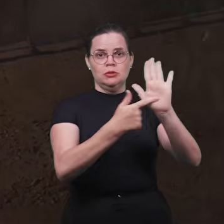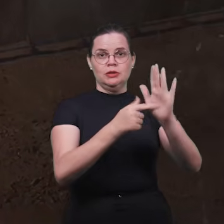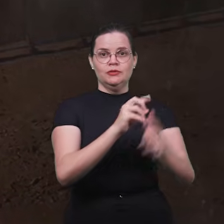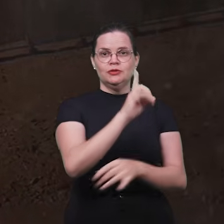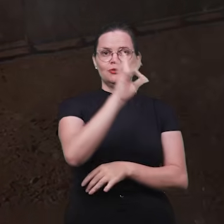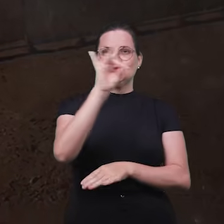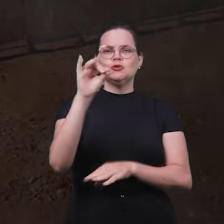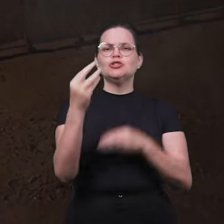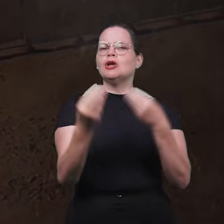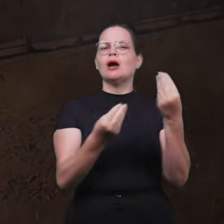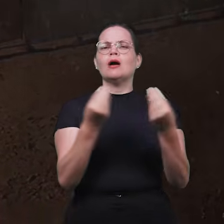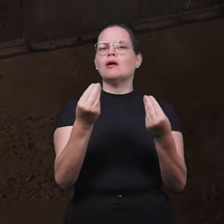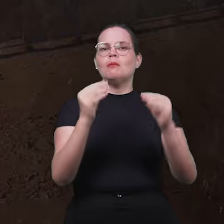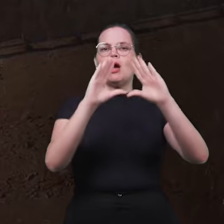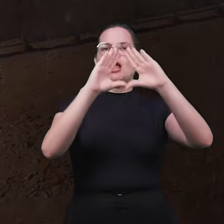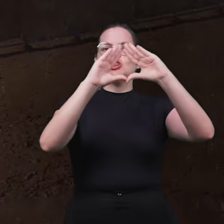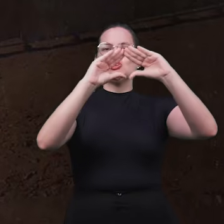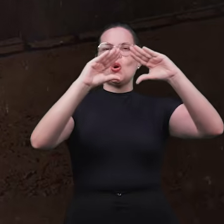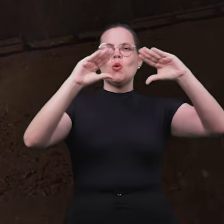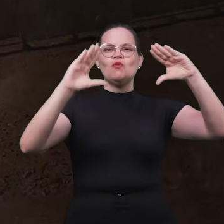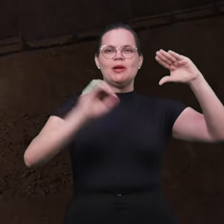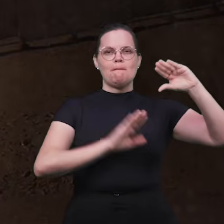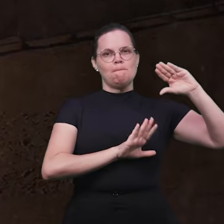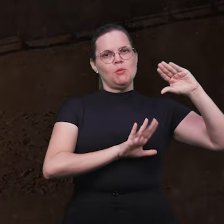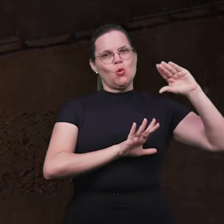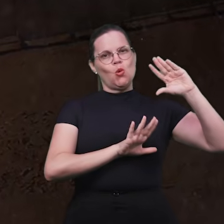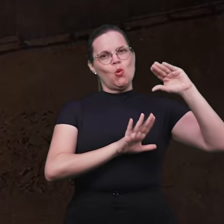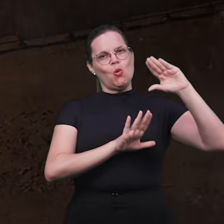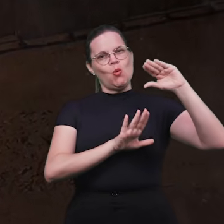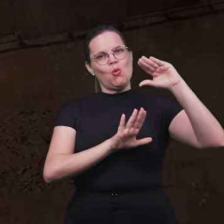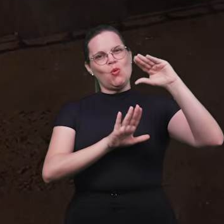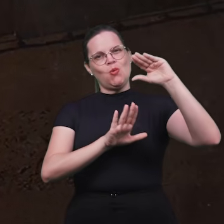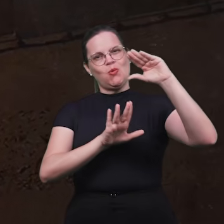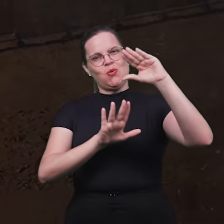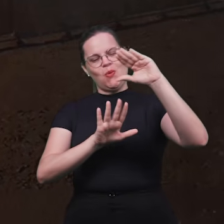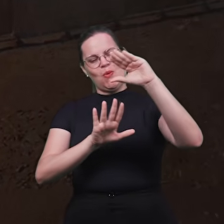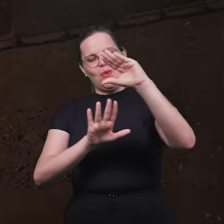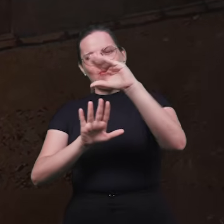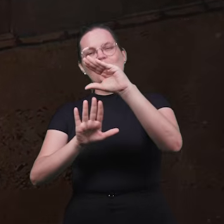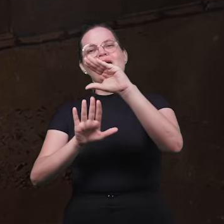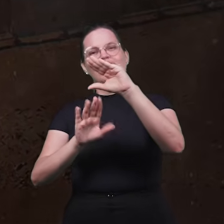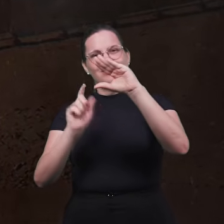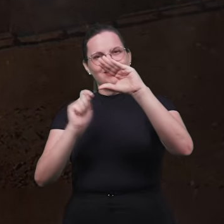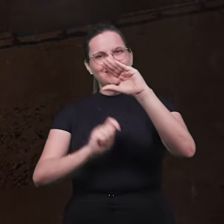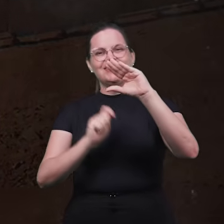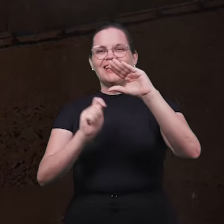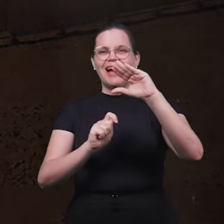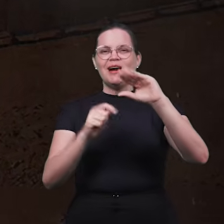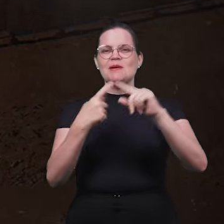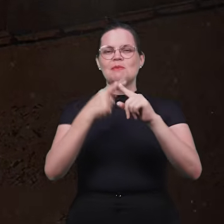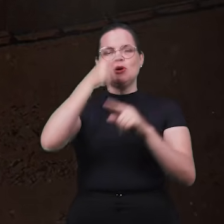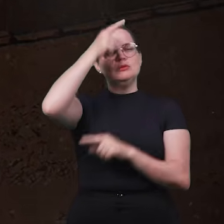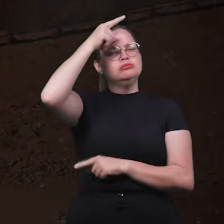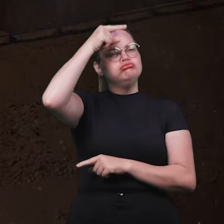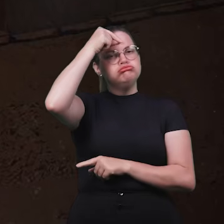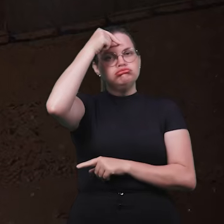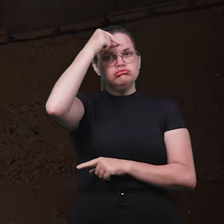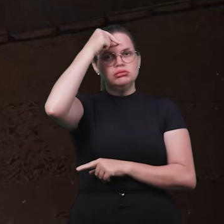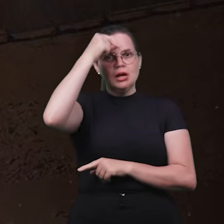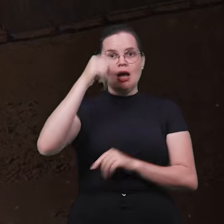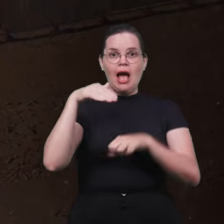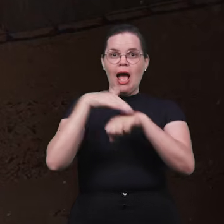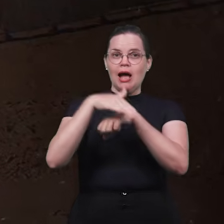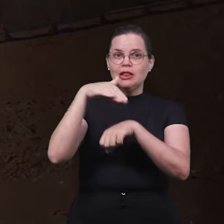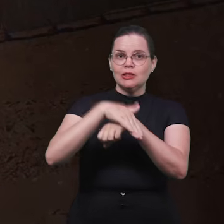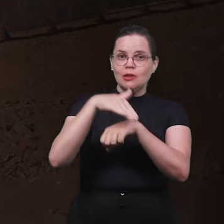forma da nuvem que lhes fazia sombra e refúgio na caminhada pelo deserto. De